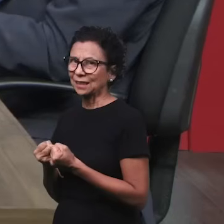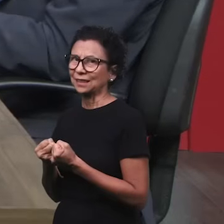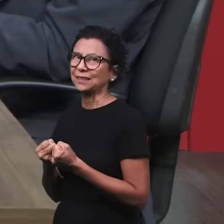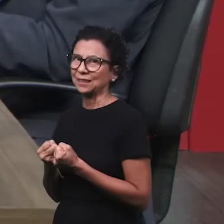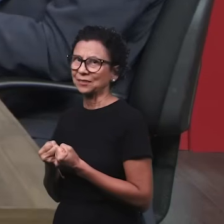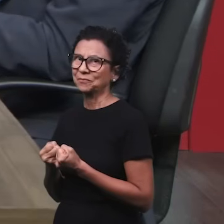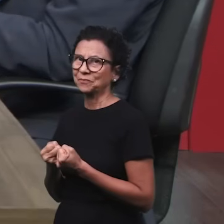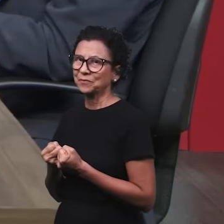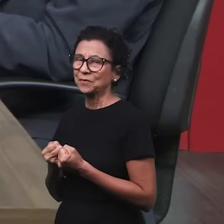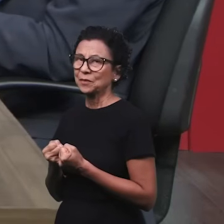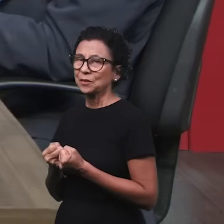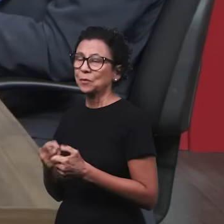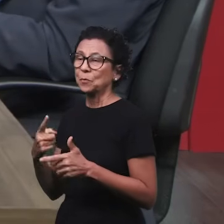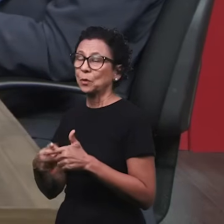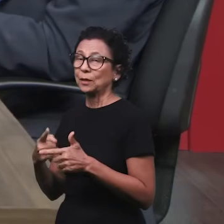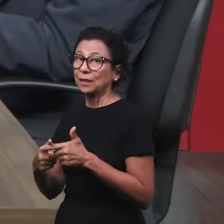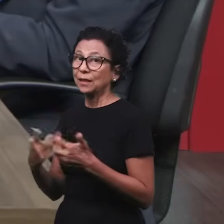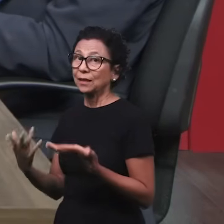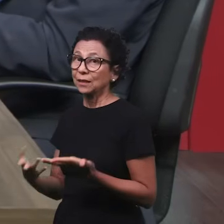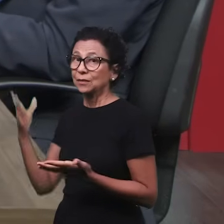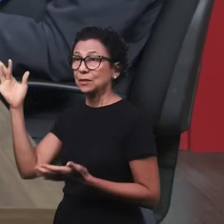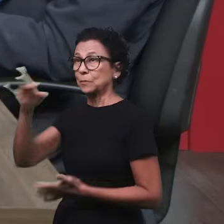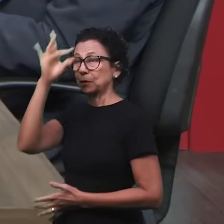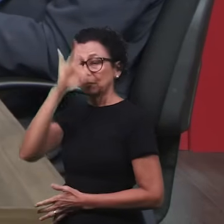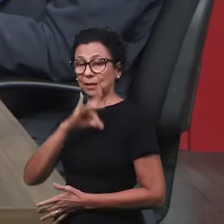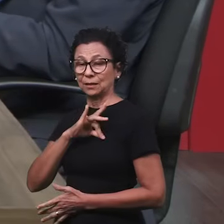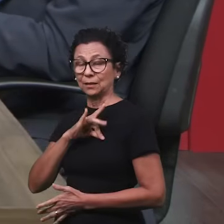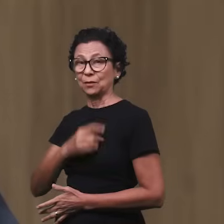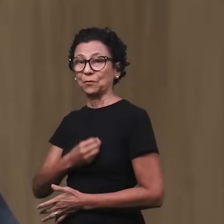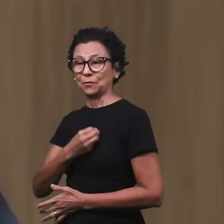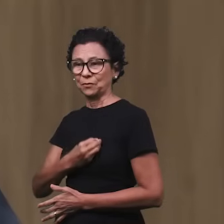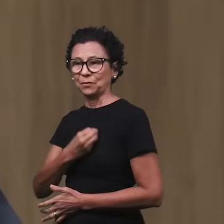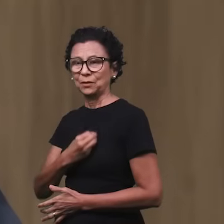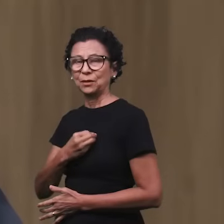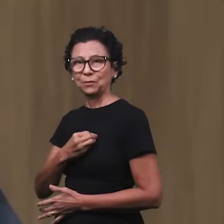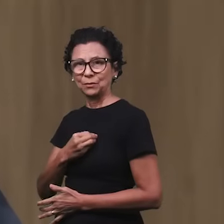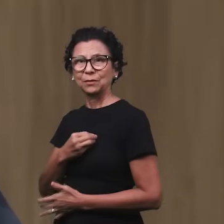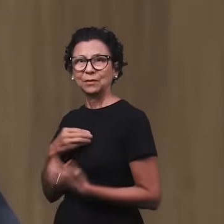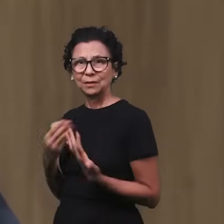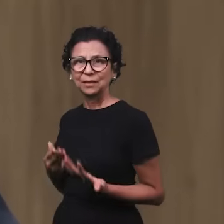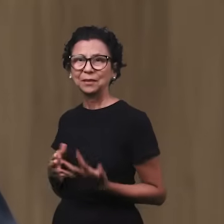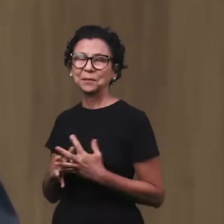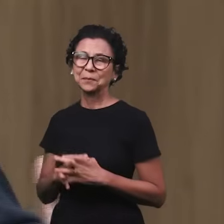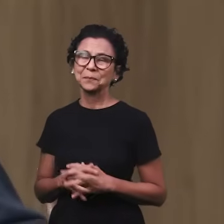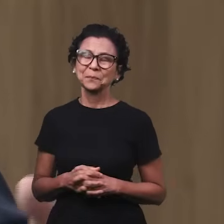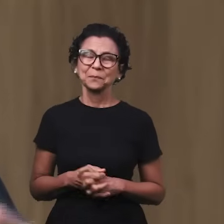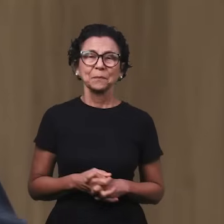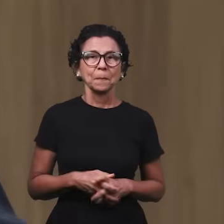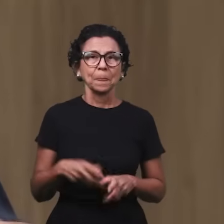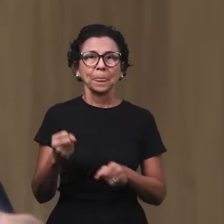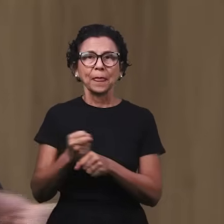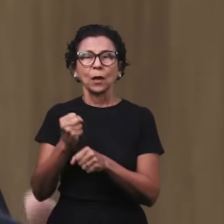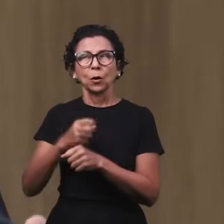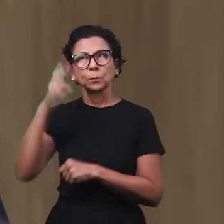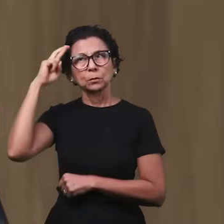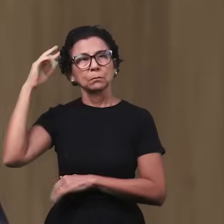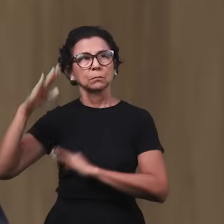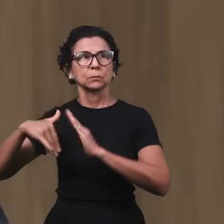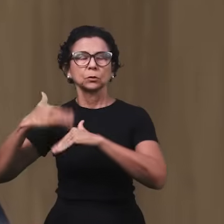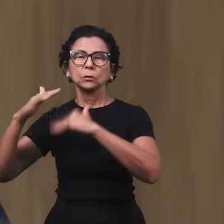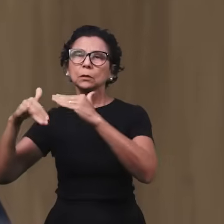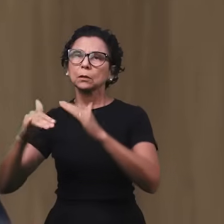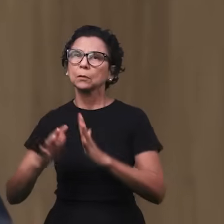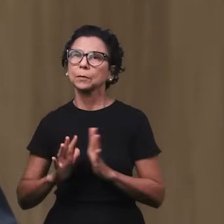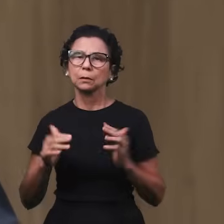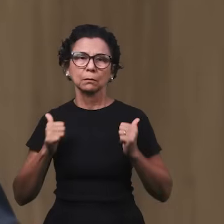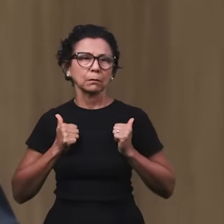nos ensinaria todas as coisas, né? Então é a obra do Senhor, que ela não é estática, ela é dinâmica, né?